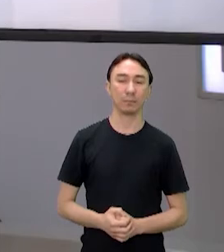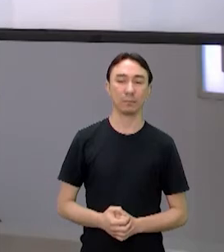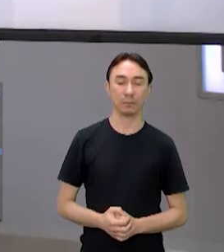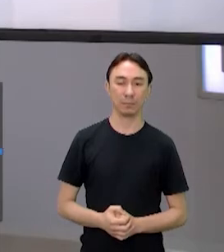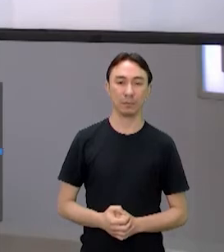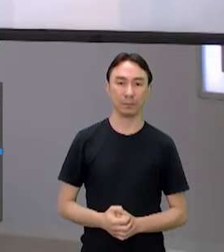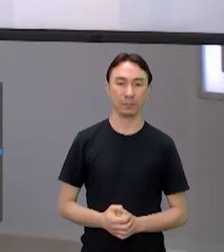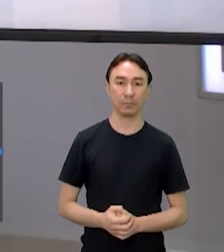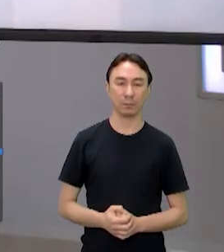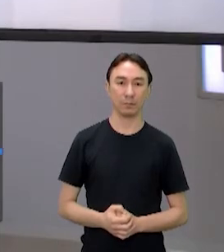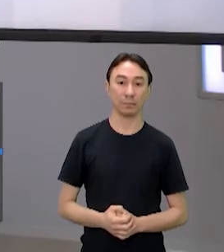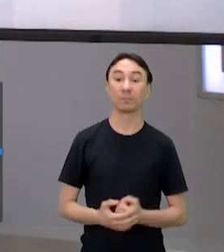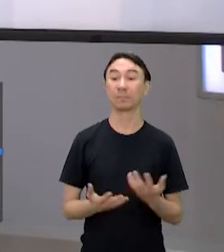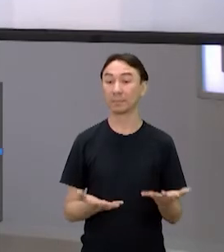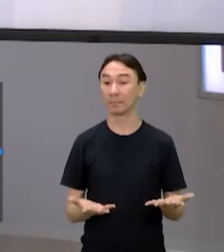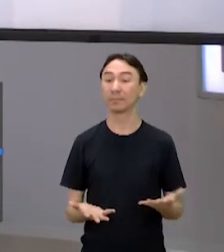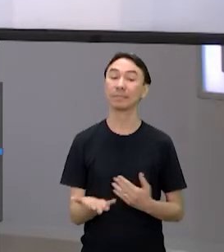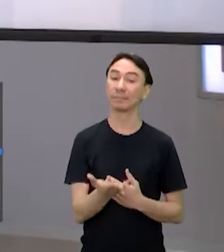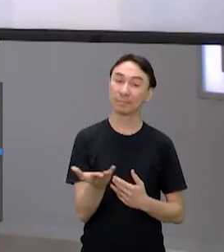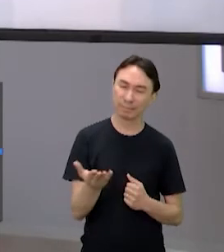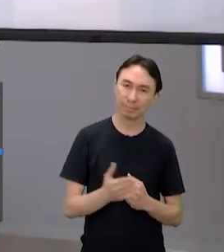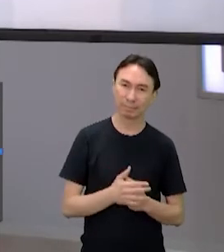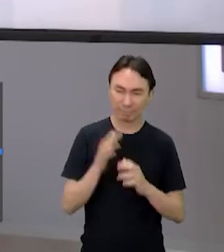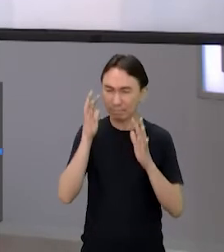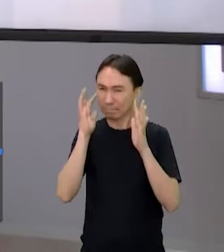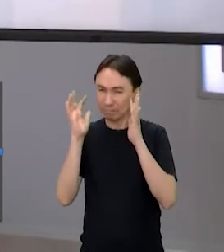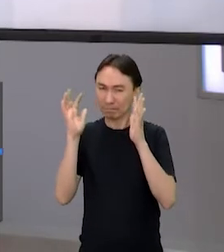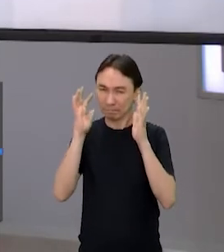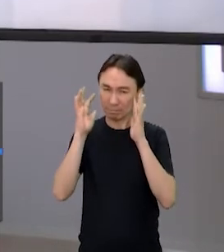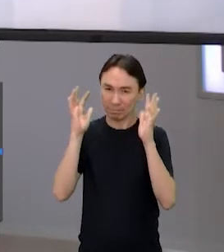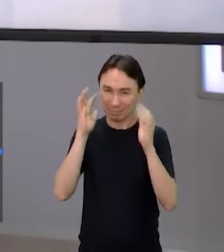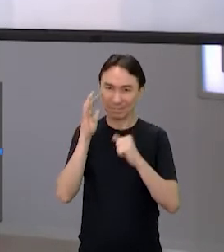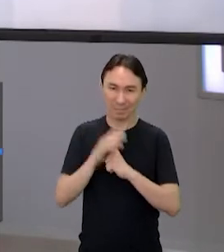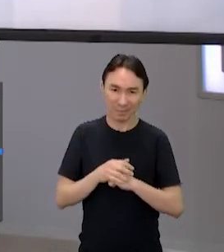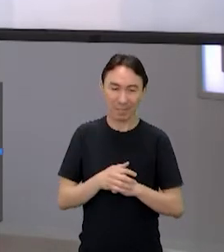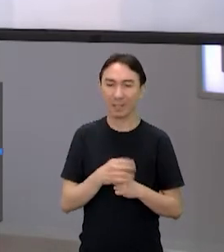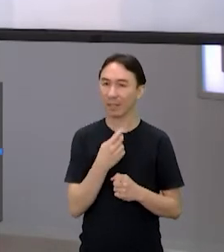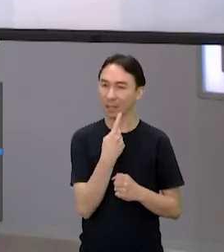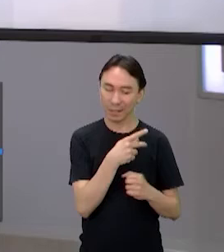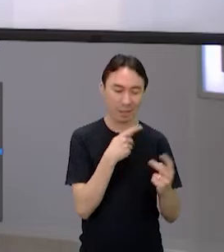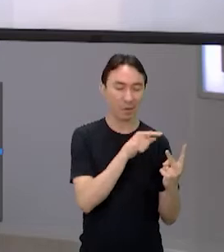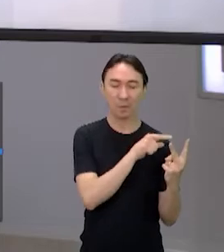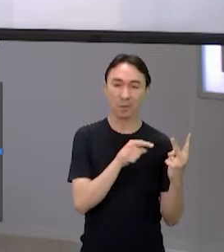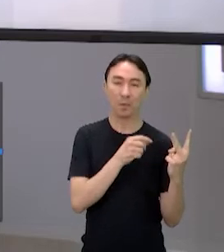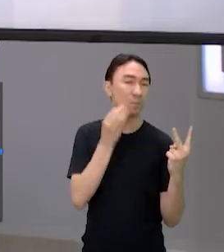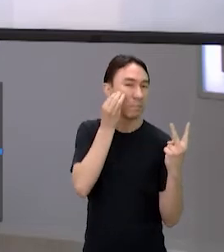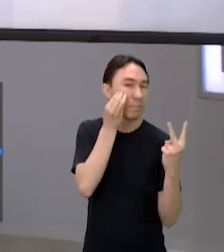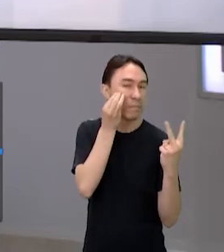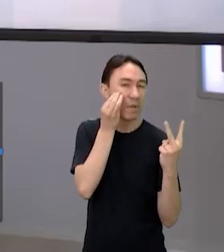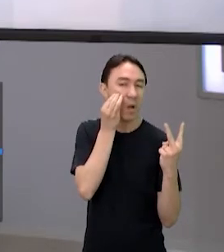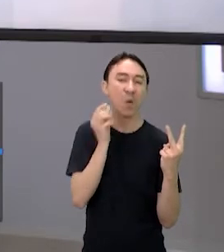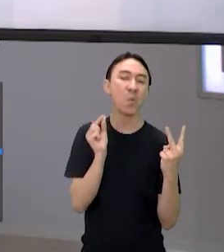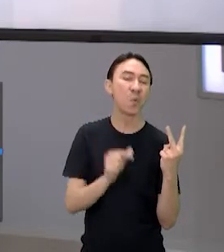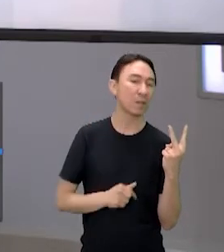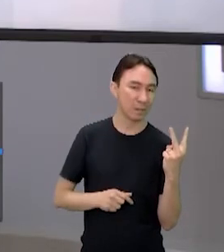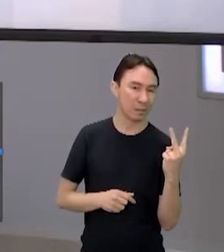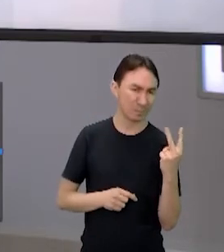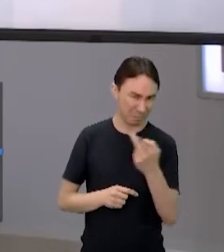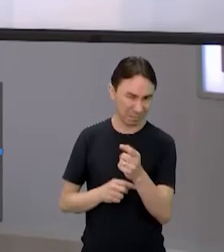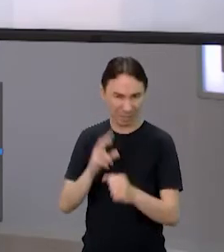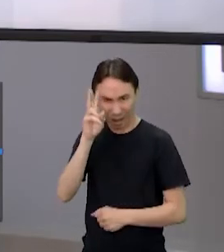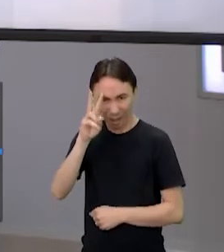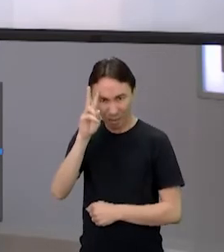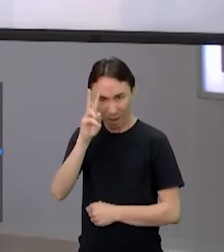Então, olha só, gente, e aí, né? Vocês pensaram aí a respeito do experimento de Miller e Urey? Será que vocês se lembram